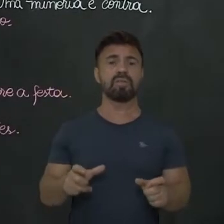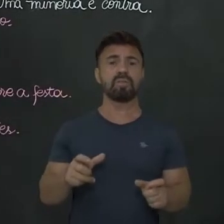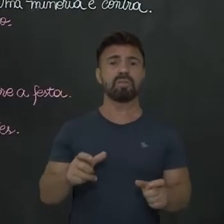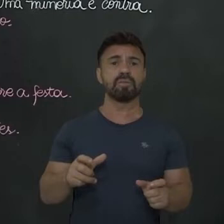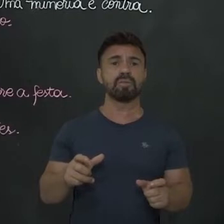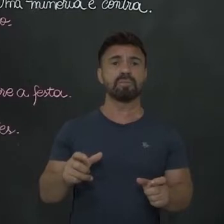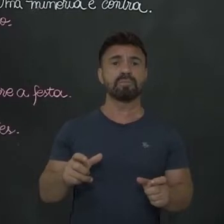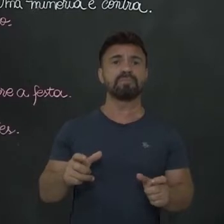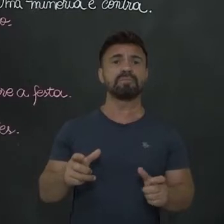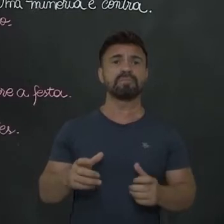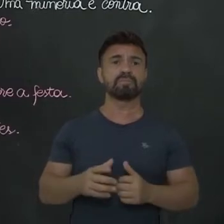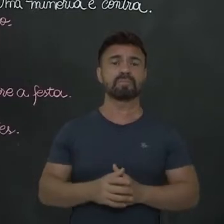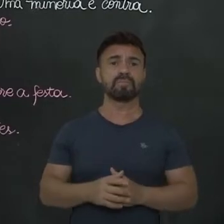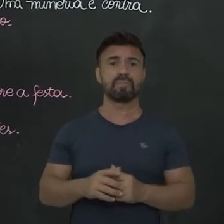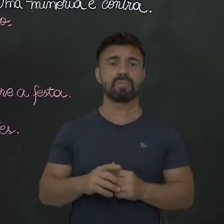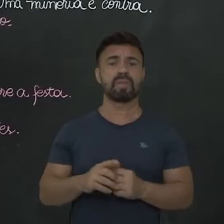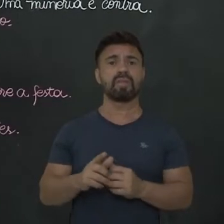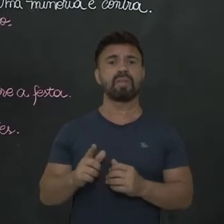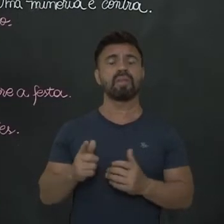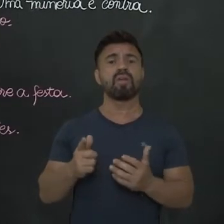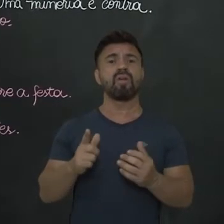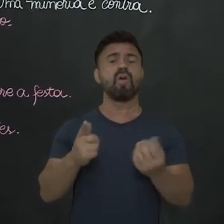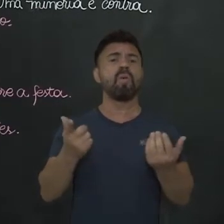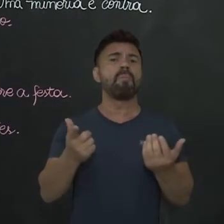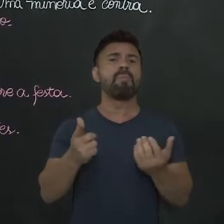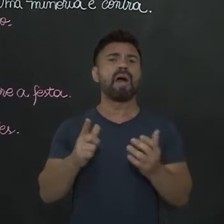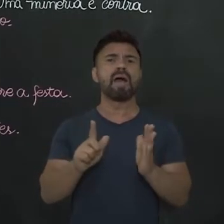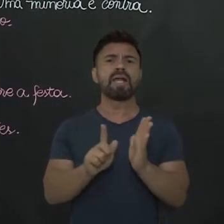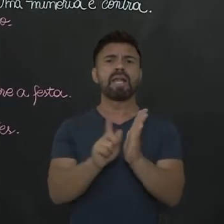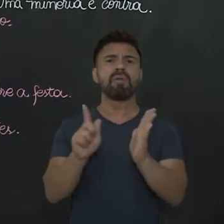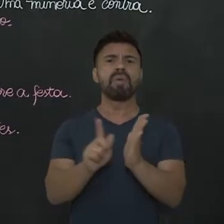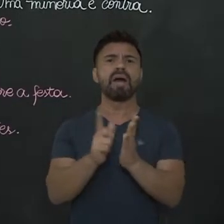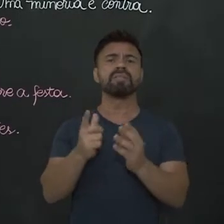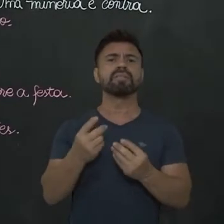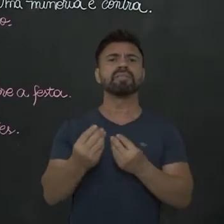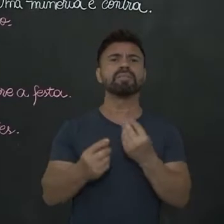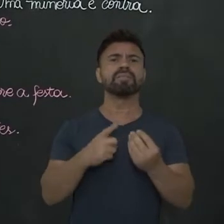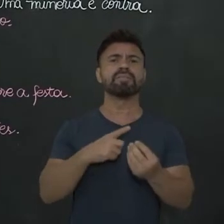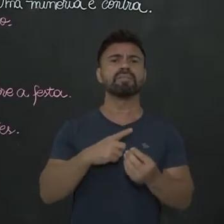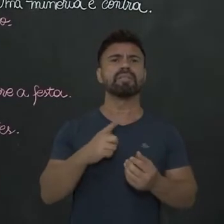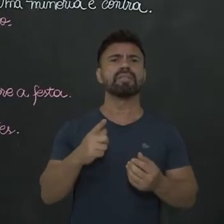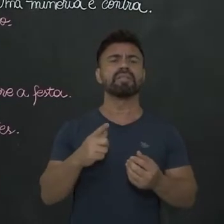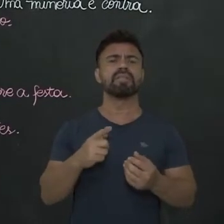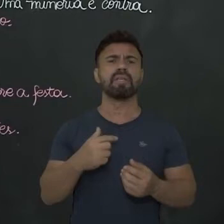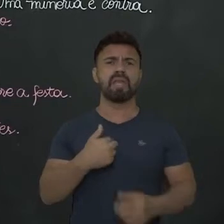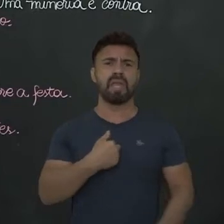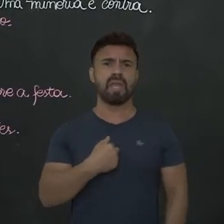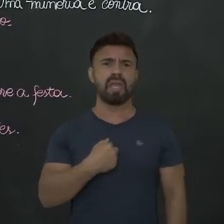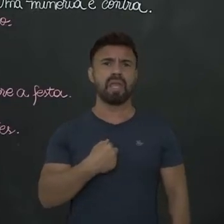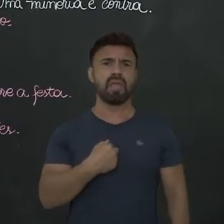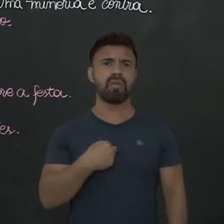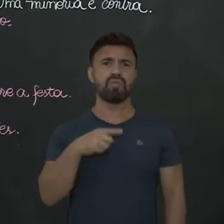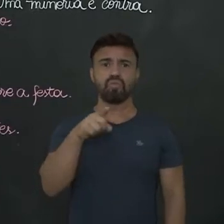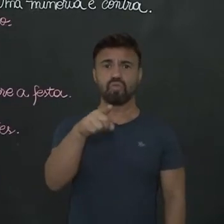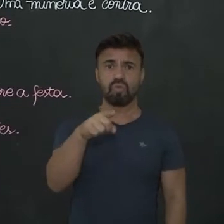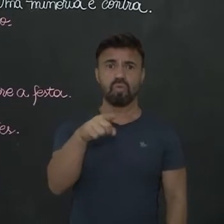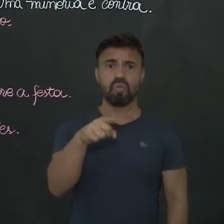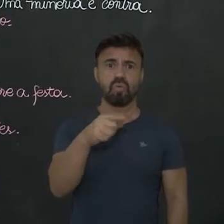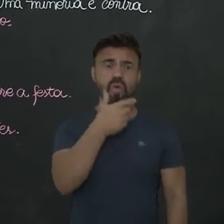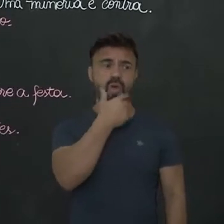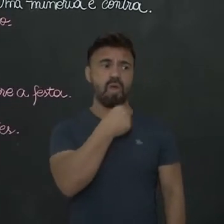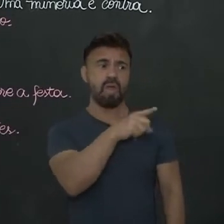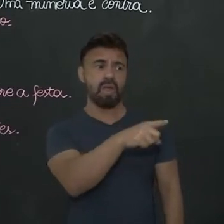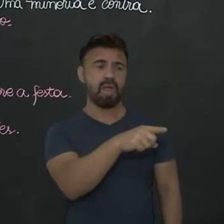formados com pessoas gramaticais. Quando eu falo em pessoas gramaticais, eu estou falando daquelas pessoas, né? Eu, tu, ele, nós,